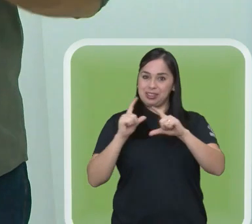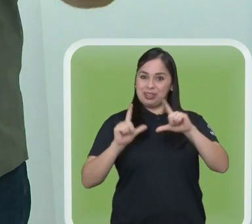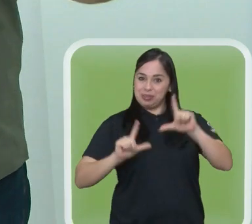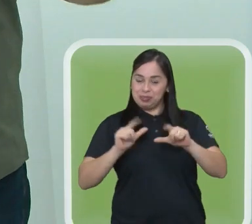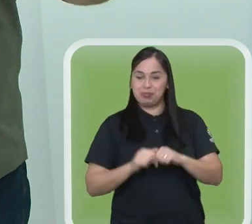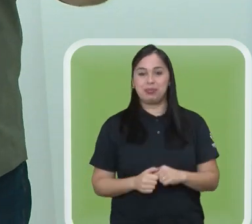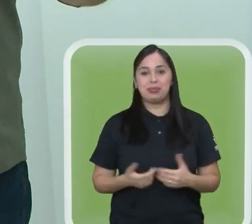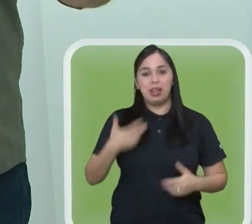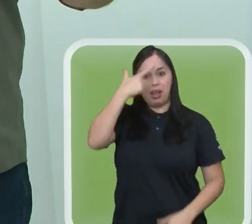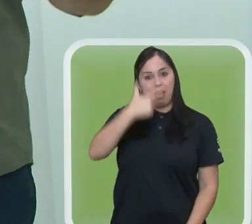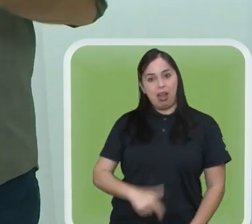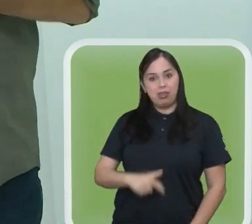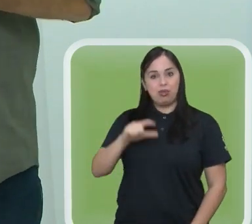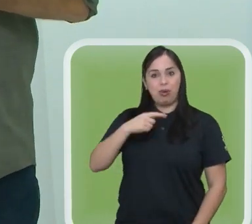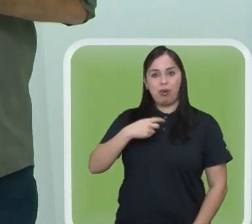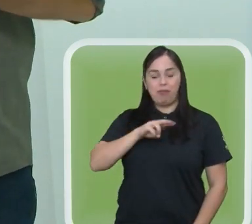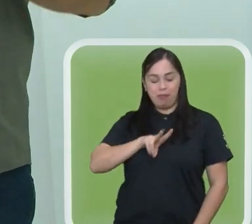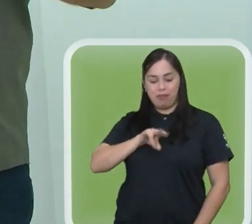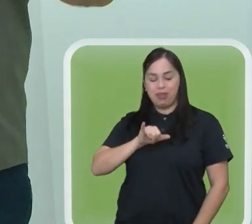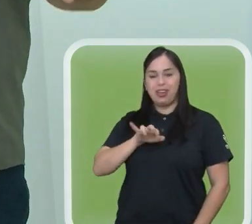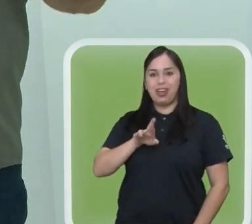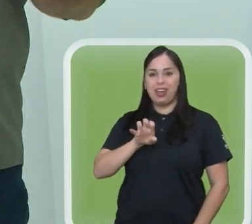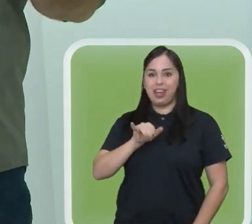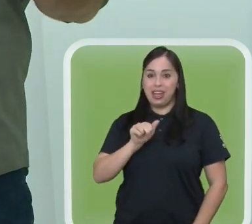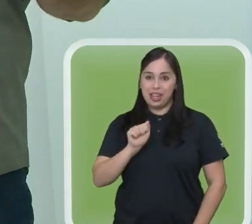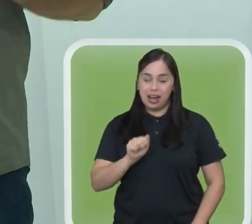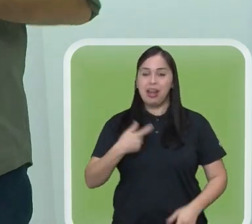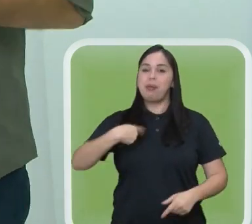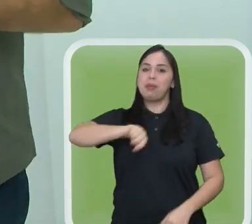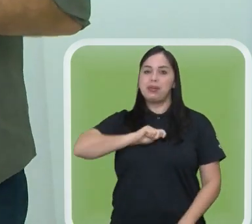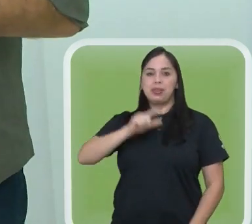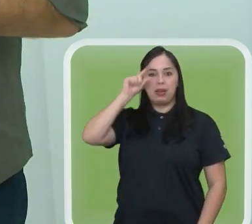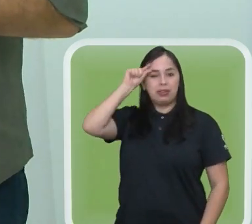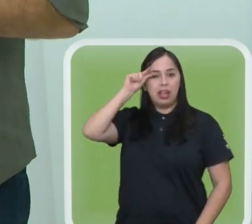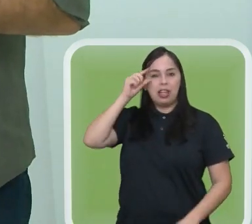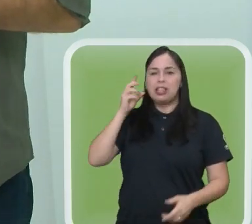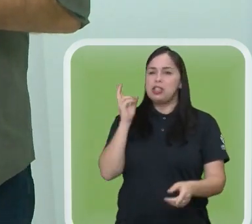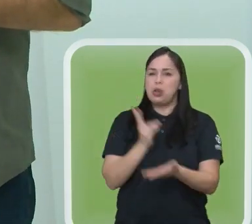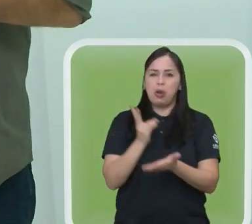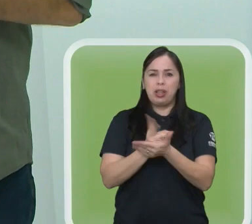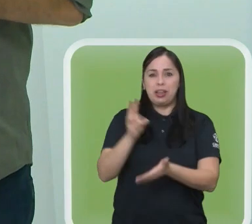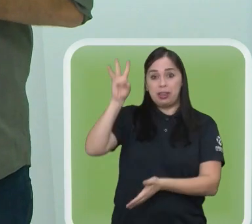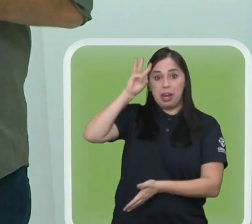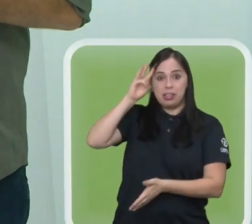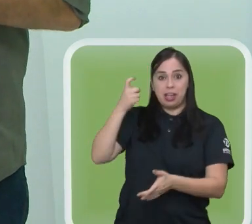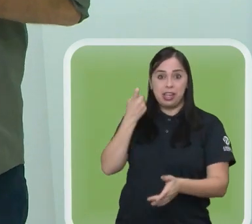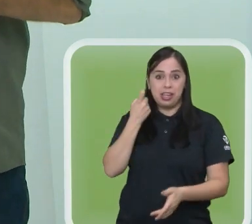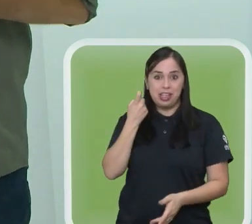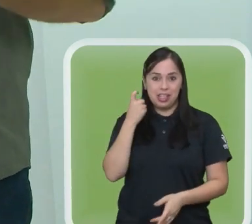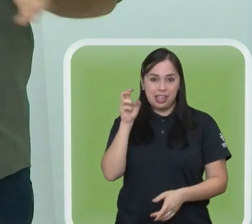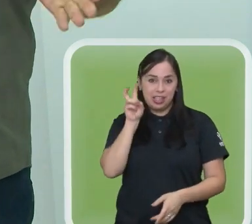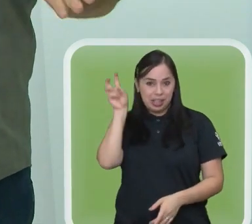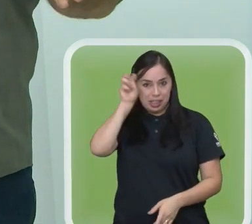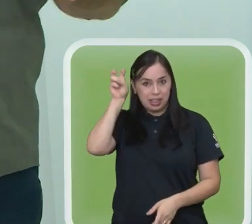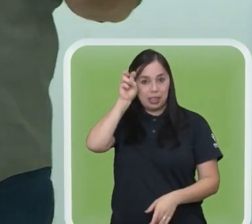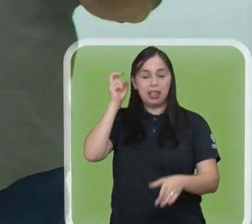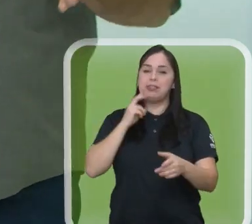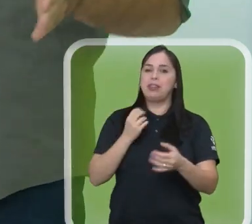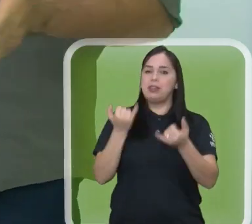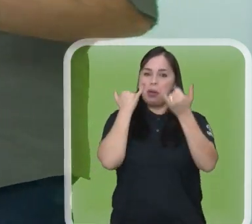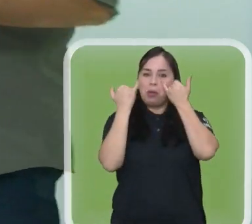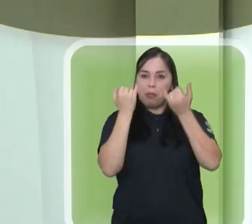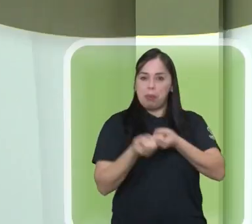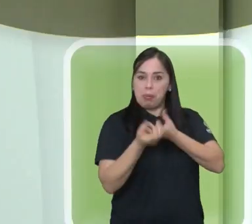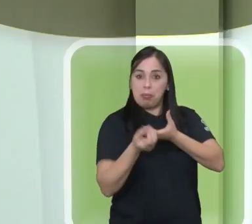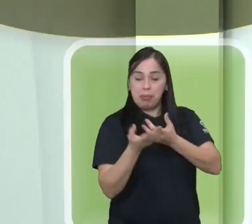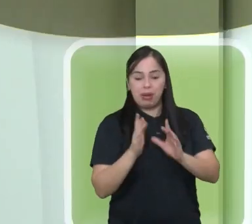youtube.com/câmarasjc. Eu sou Vieira Júnior, estarei com você toda terça e quinta-feira, trazendo as principais informações esportivas aqui da nossa